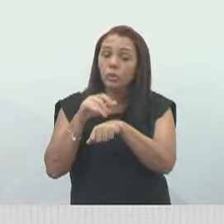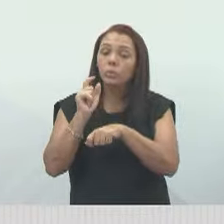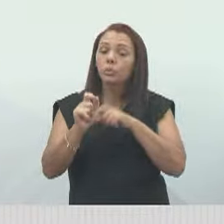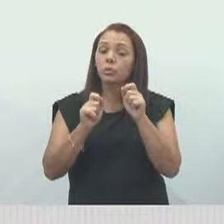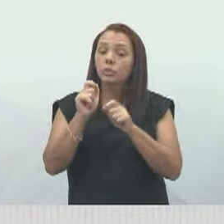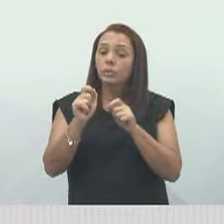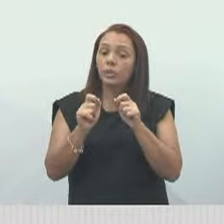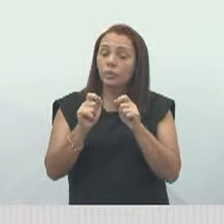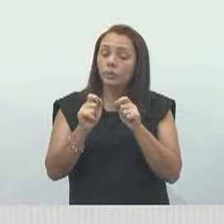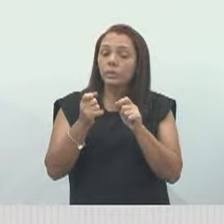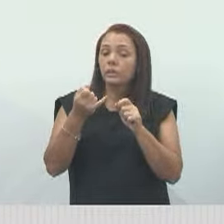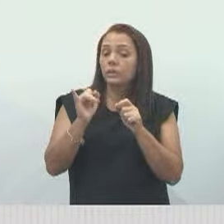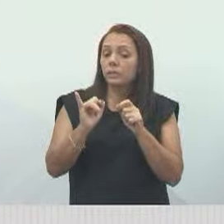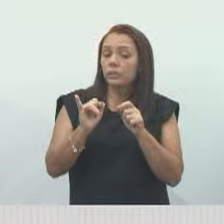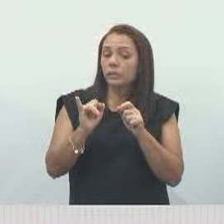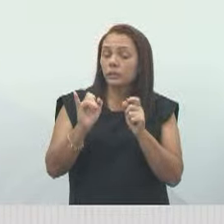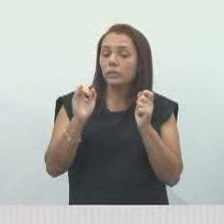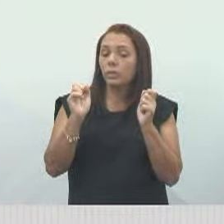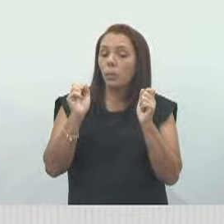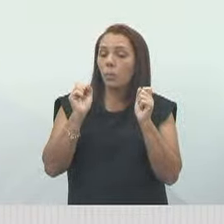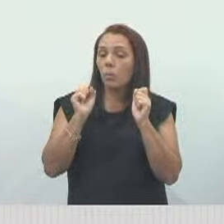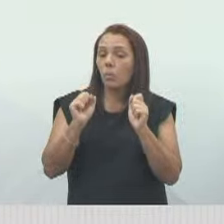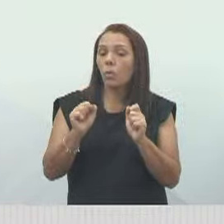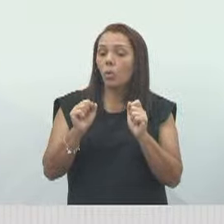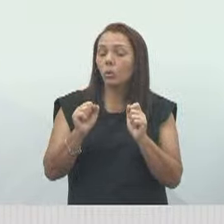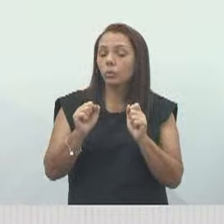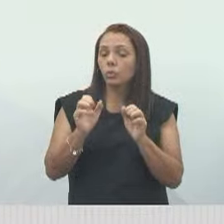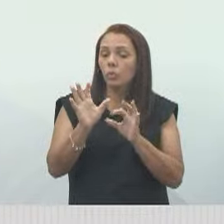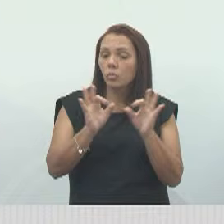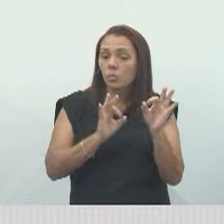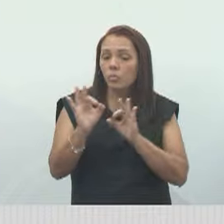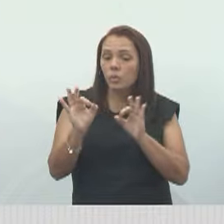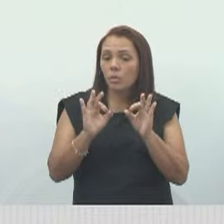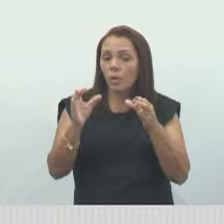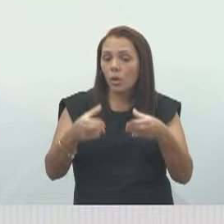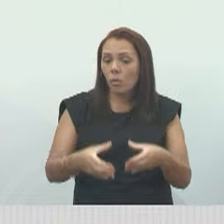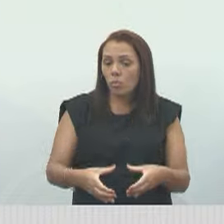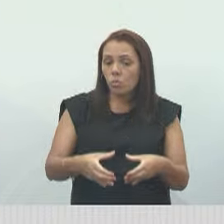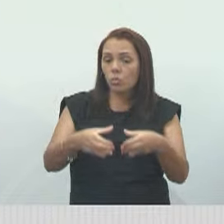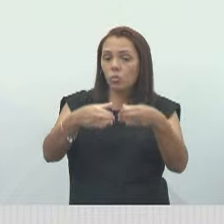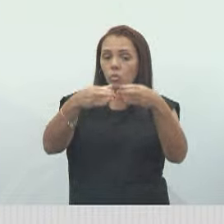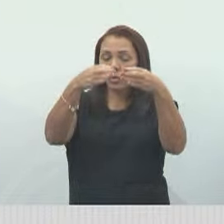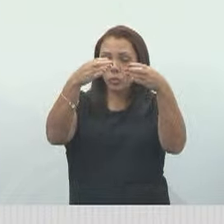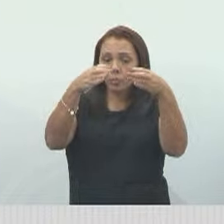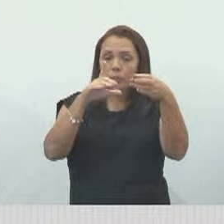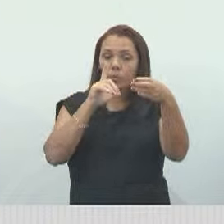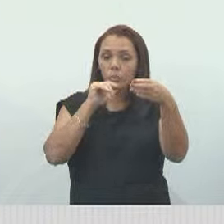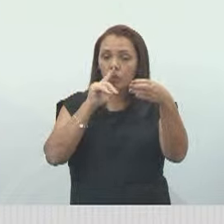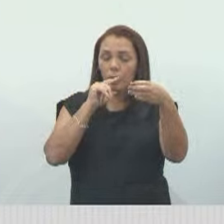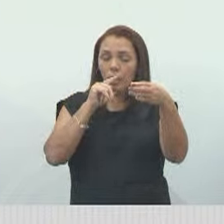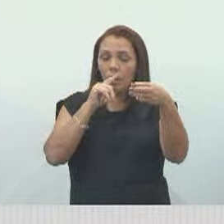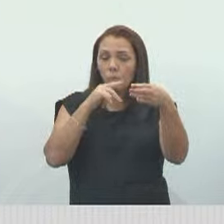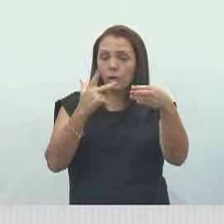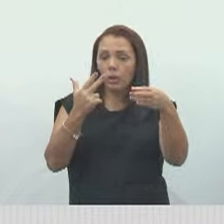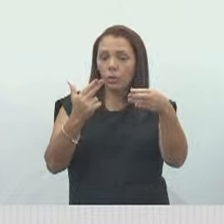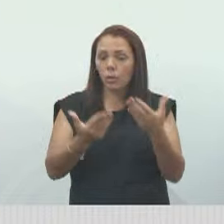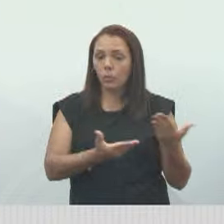possibilidade da gente colocar um reservatório igual a esse aí que eu estava, que fica lá na altura